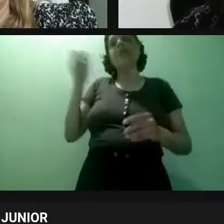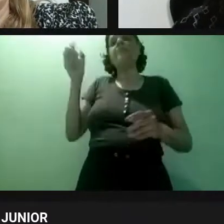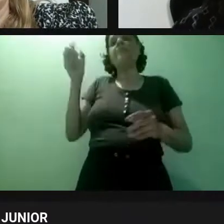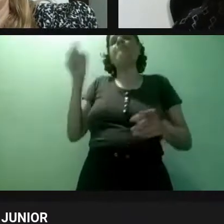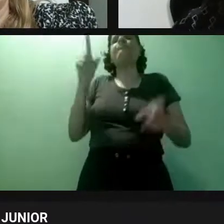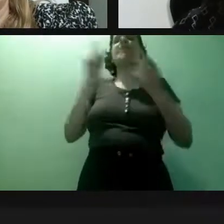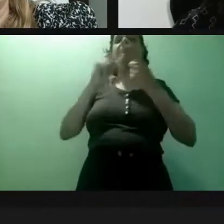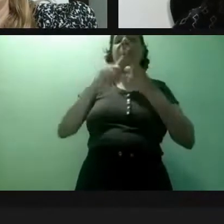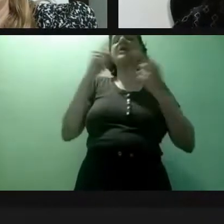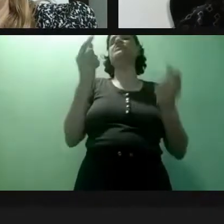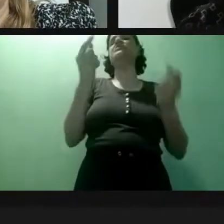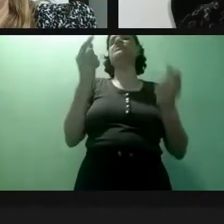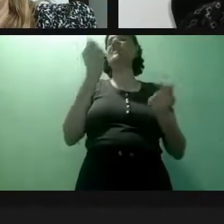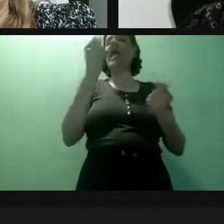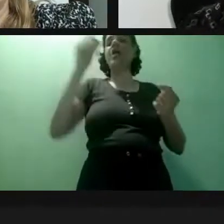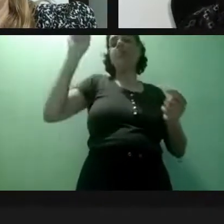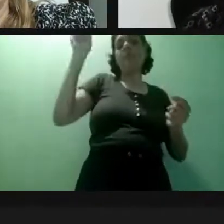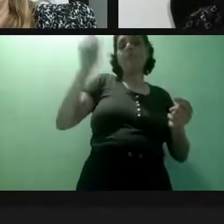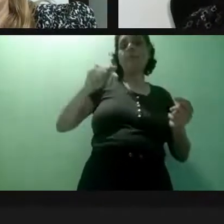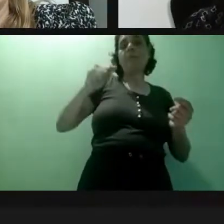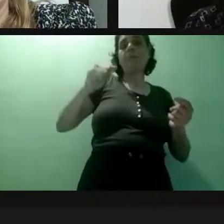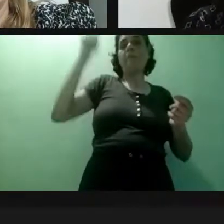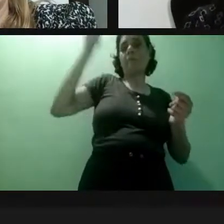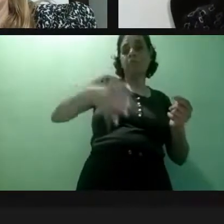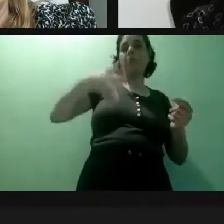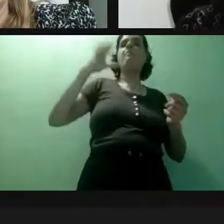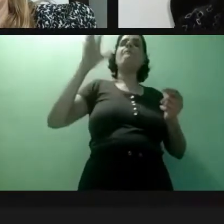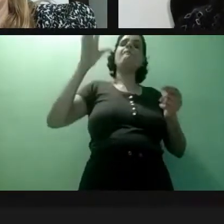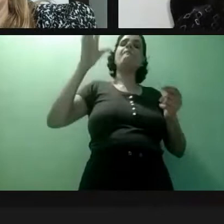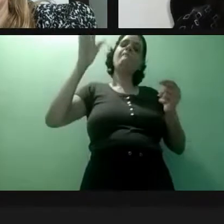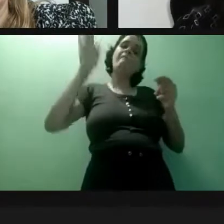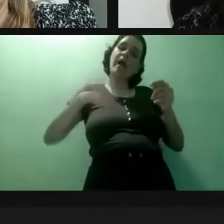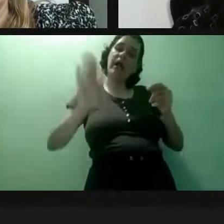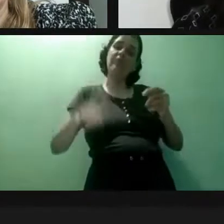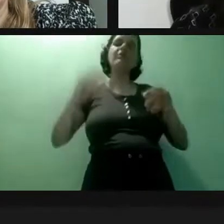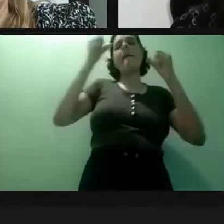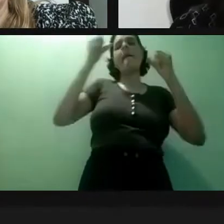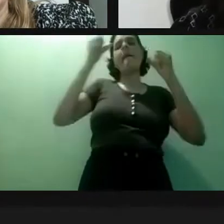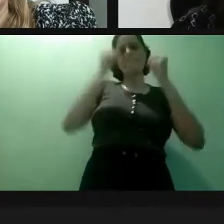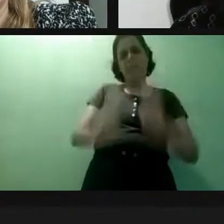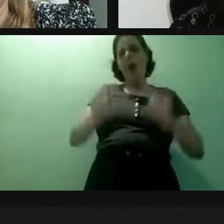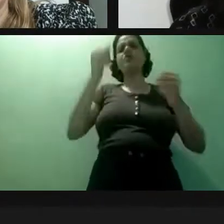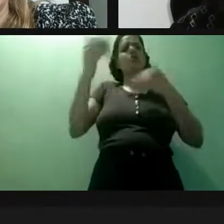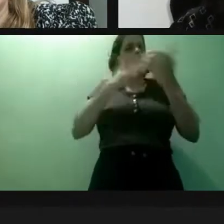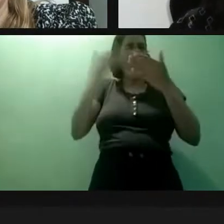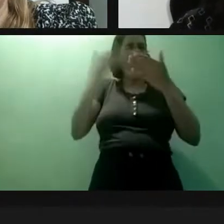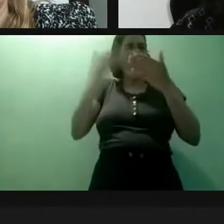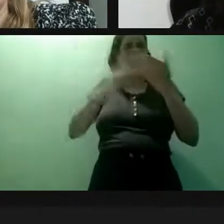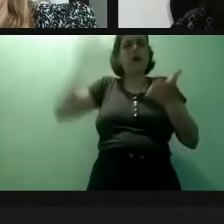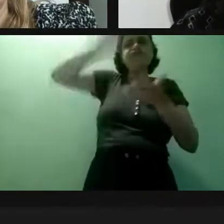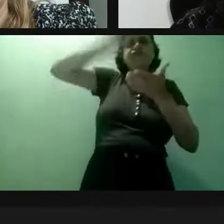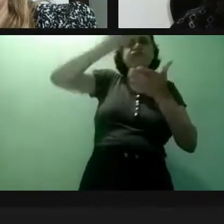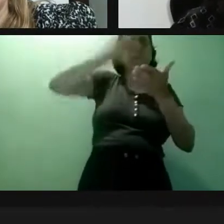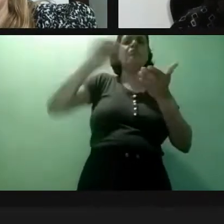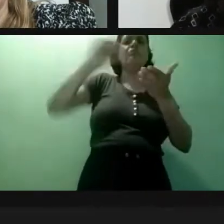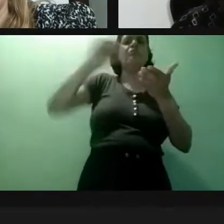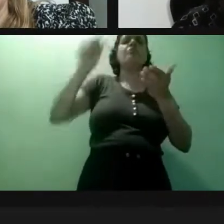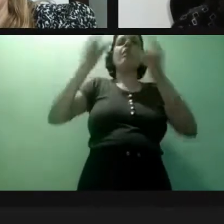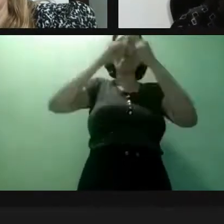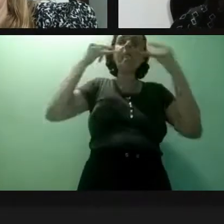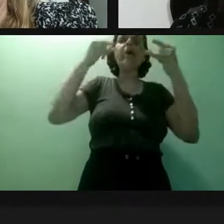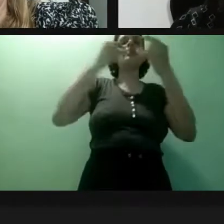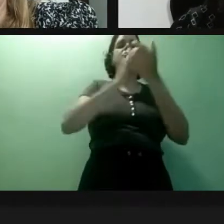qualquer outra marca, contanto que seja aprovado pela Anvisa, pode ser utilizado sim para higienizar os